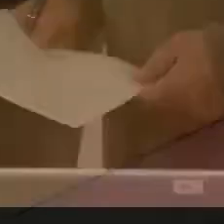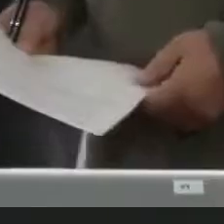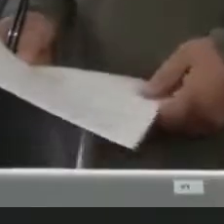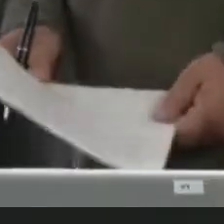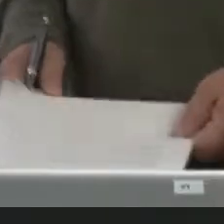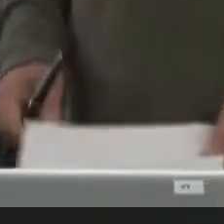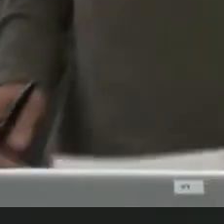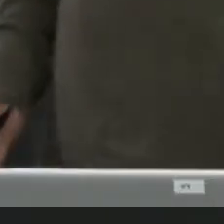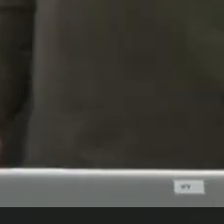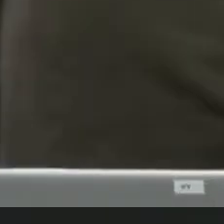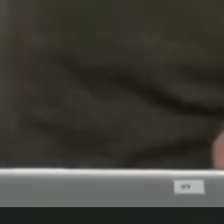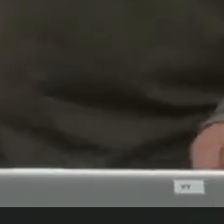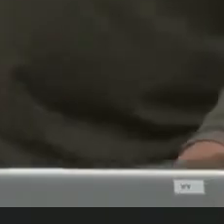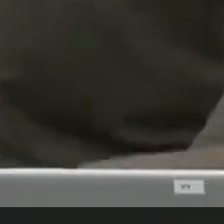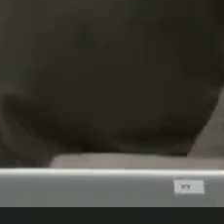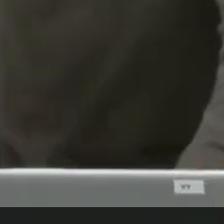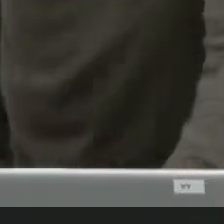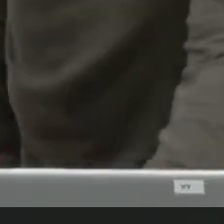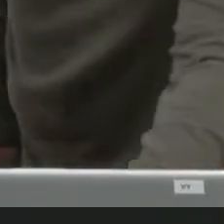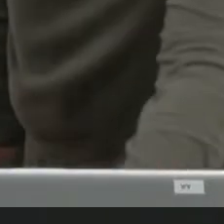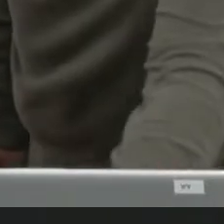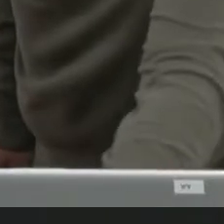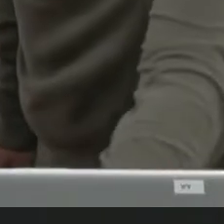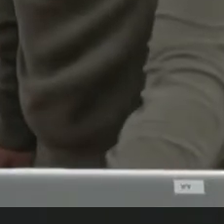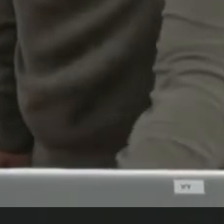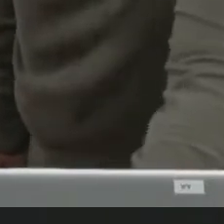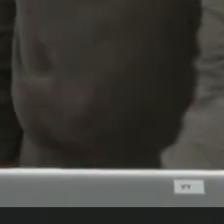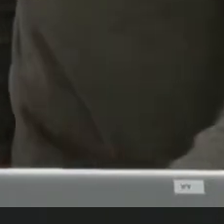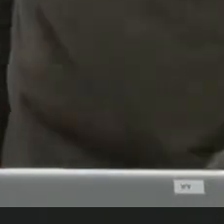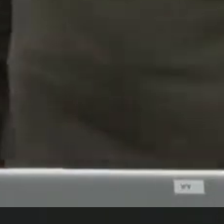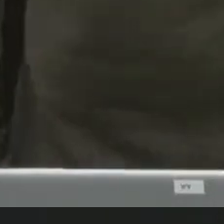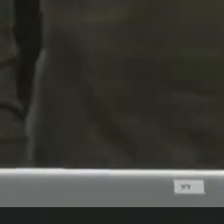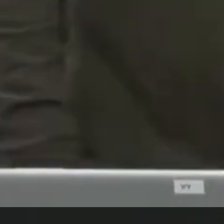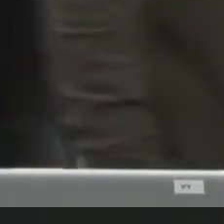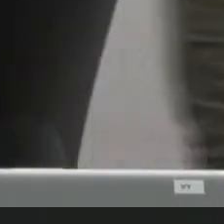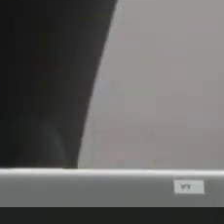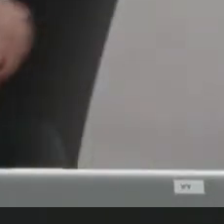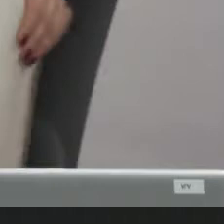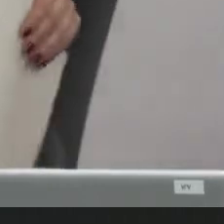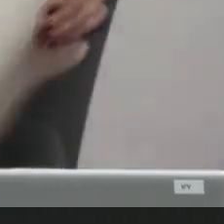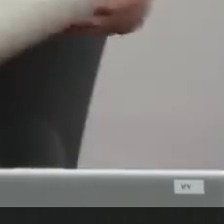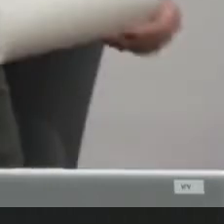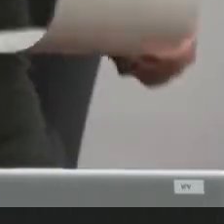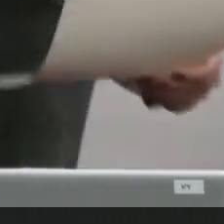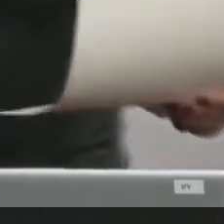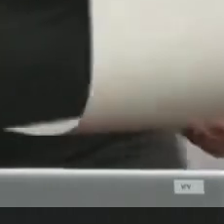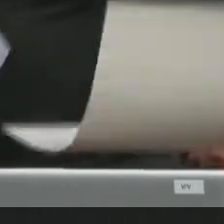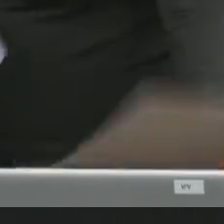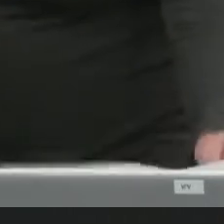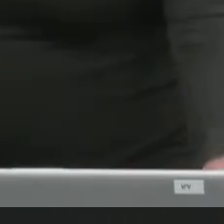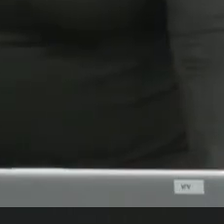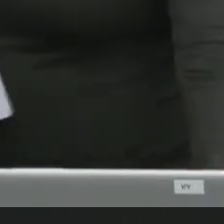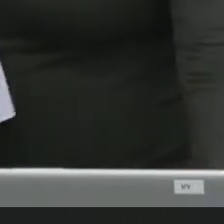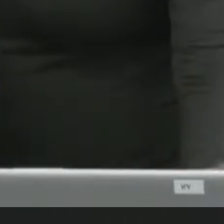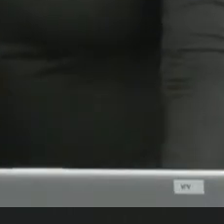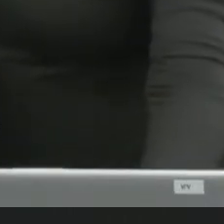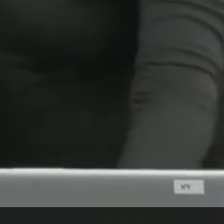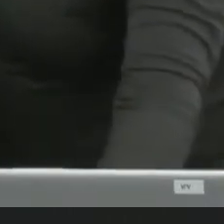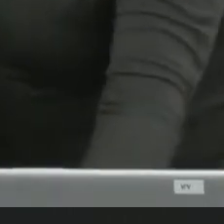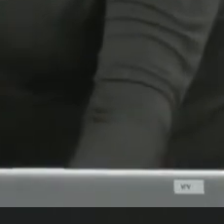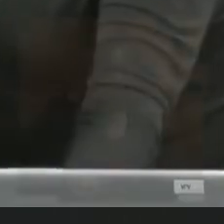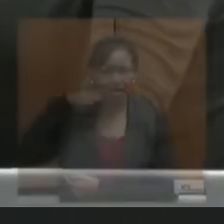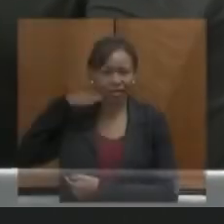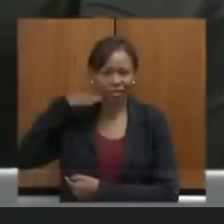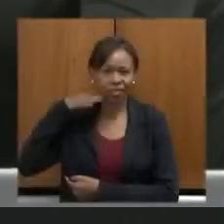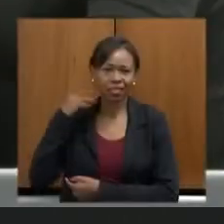a sequência e passar inicialmente a palavra a deputada Beatriz